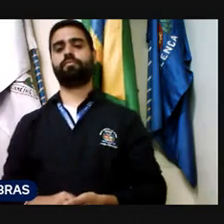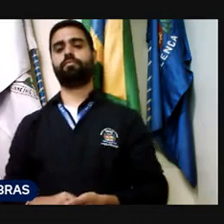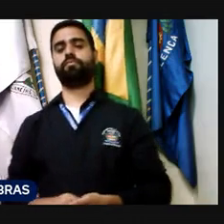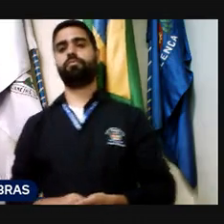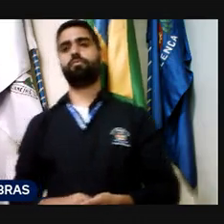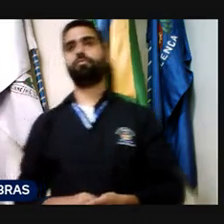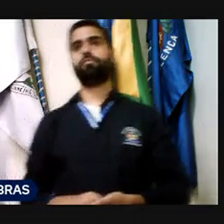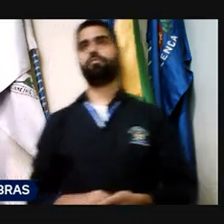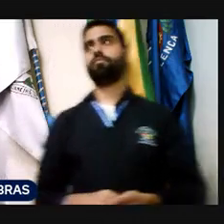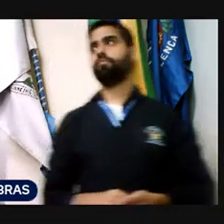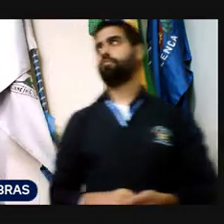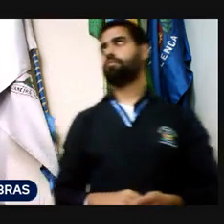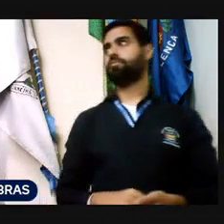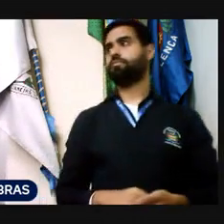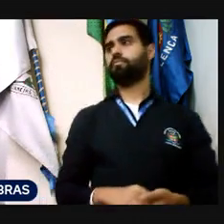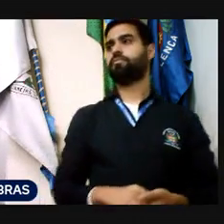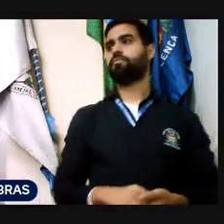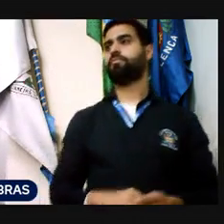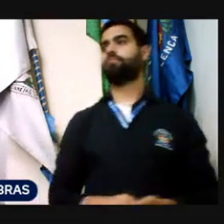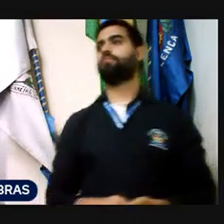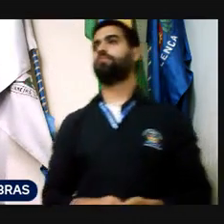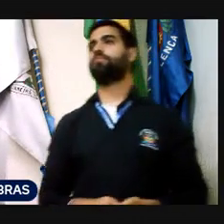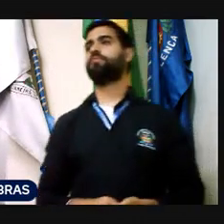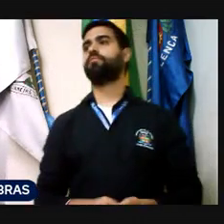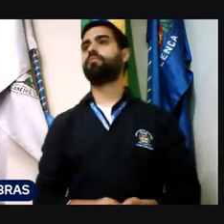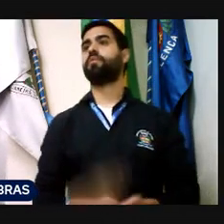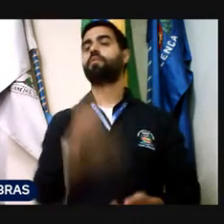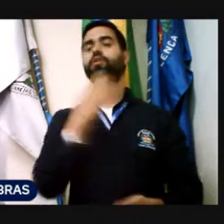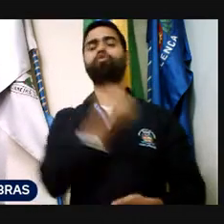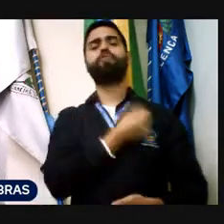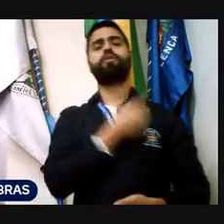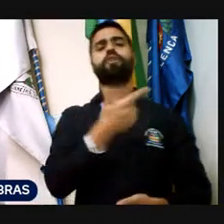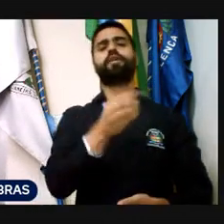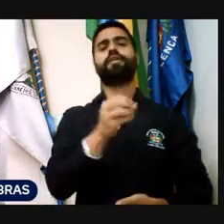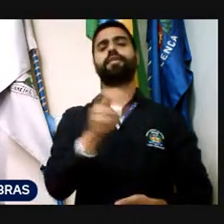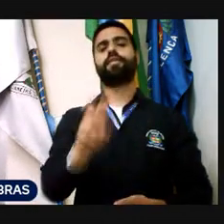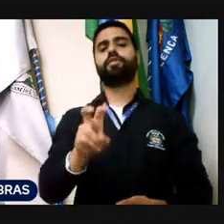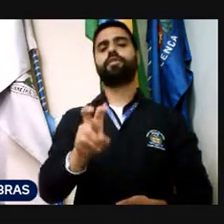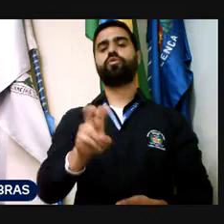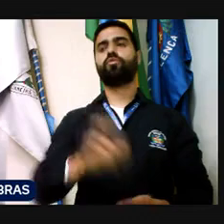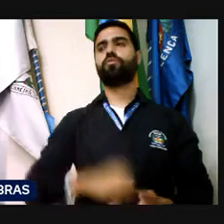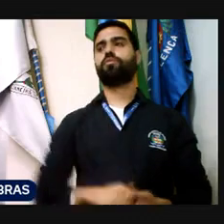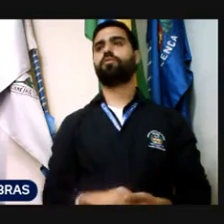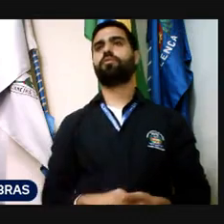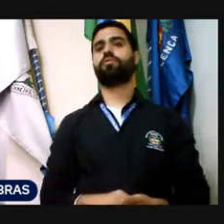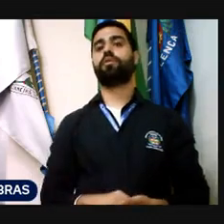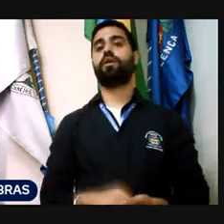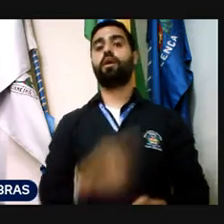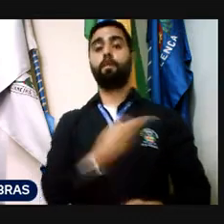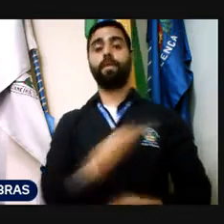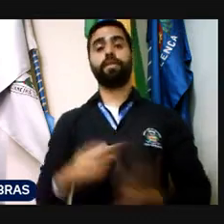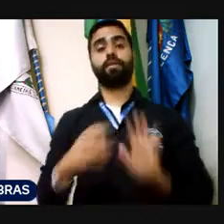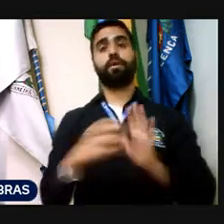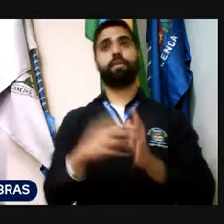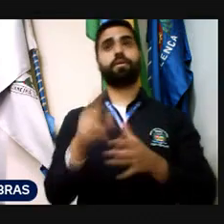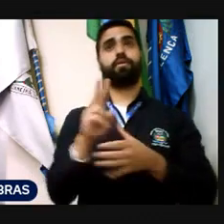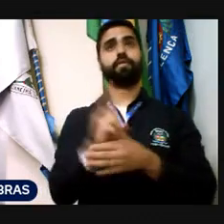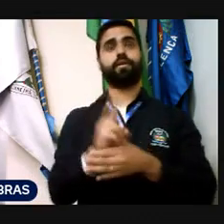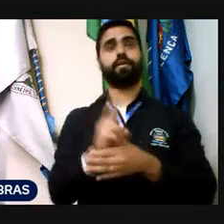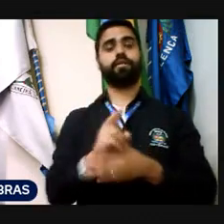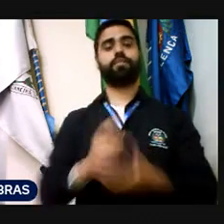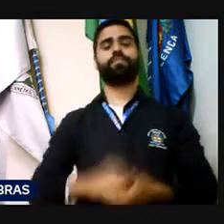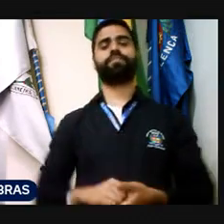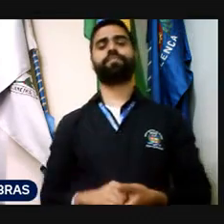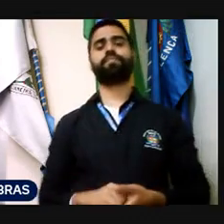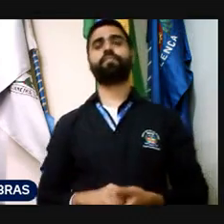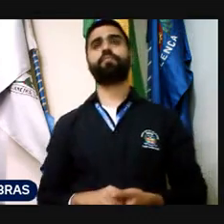Aprovado. Requerimento número 205, de 2021. Excelentíssimo senhor presidente da Câmara Municipal, vereador José Reinaldo,